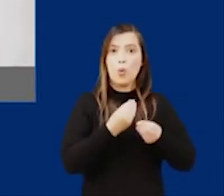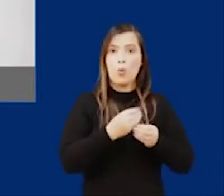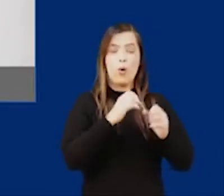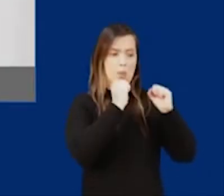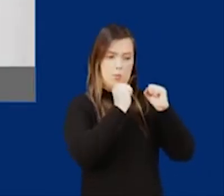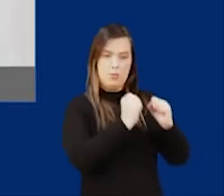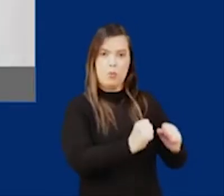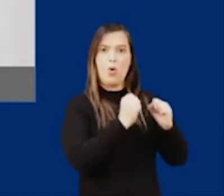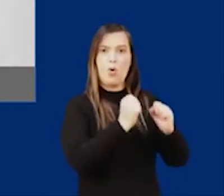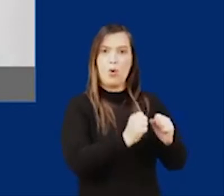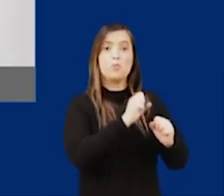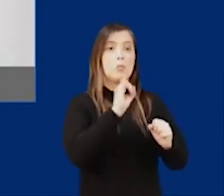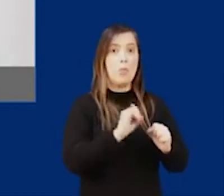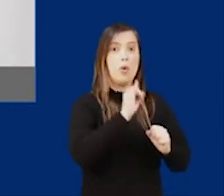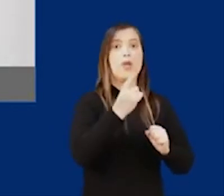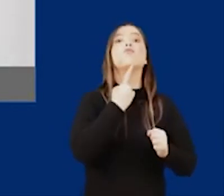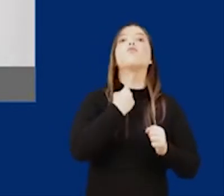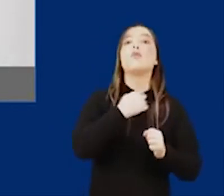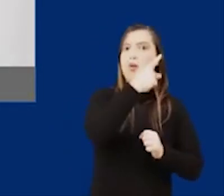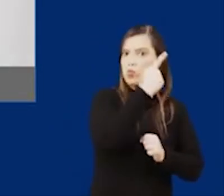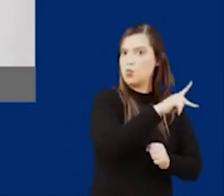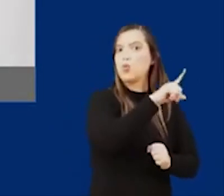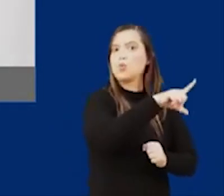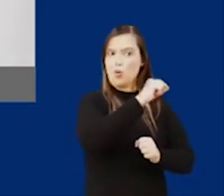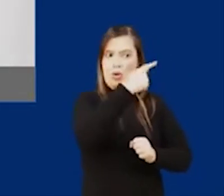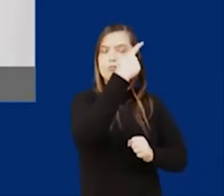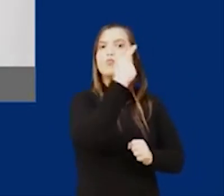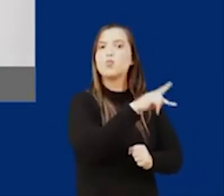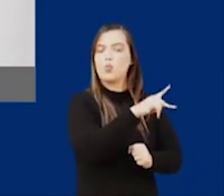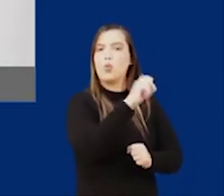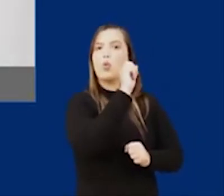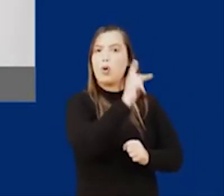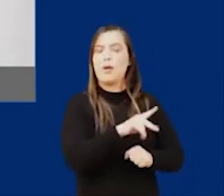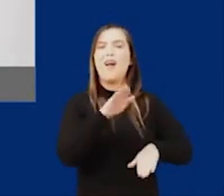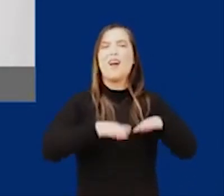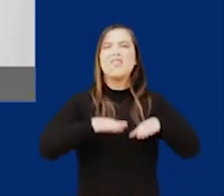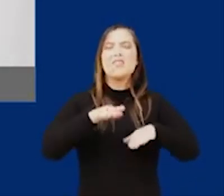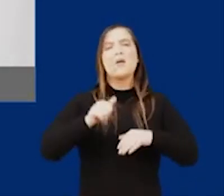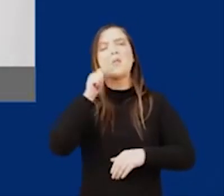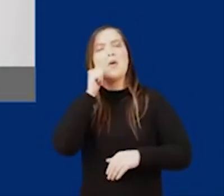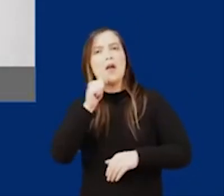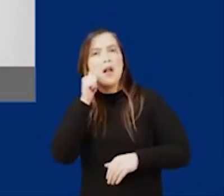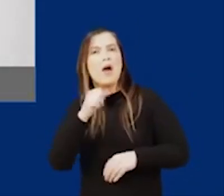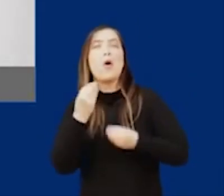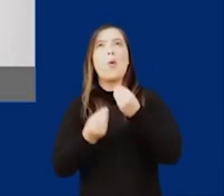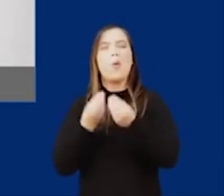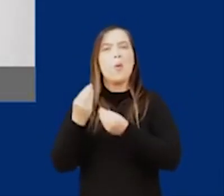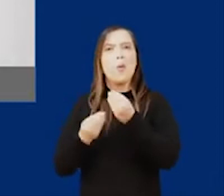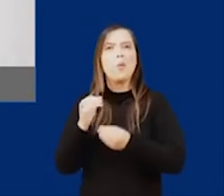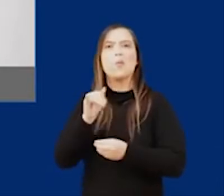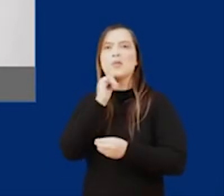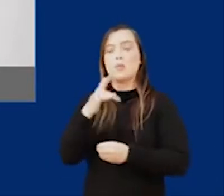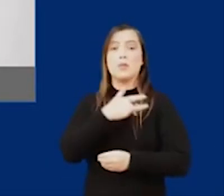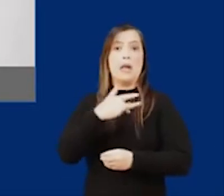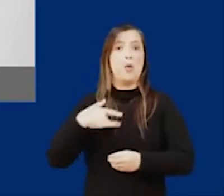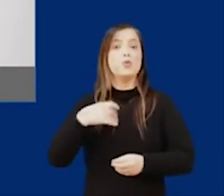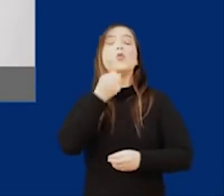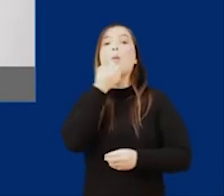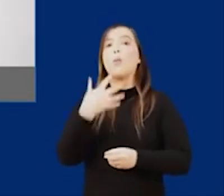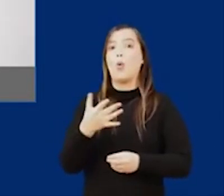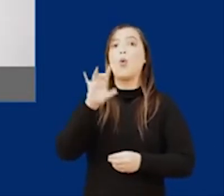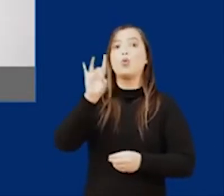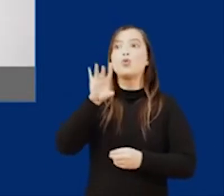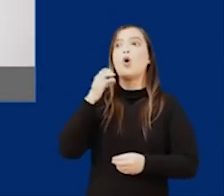ser validada nas suas vontades e escolhas, porque para muitas mulheres hoje é determinante ter boa saúde para ter